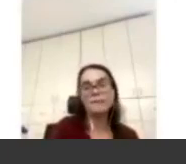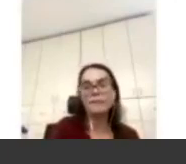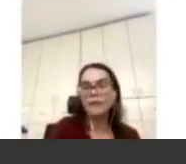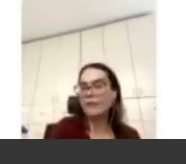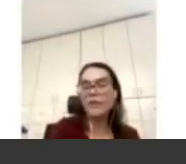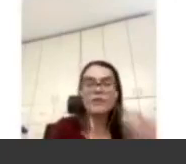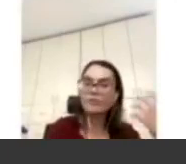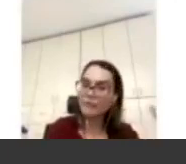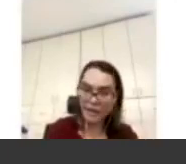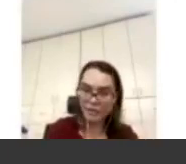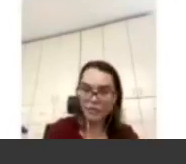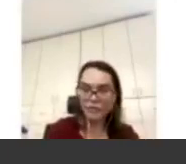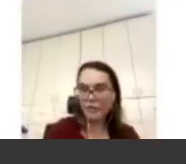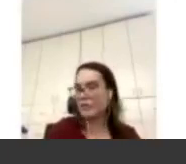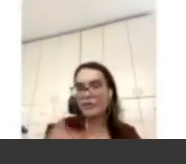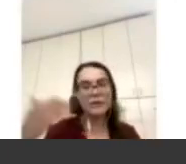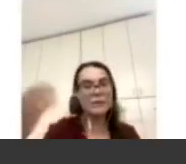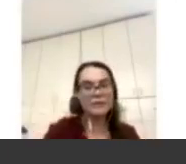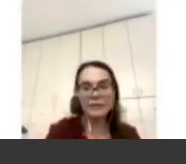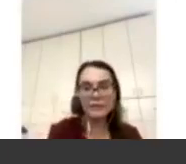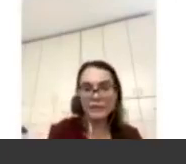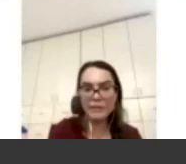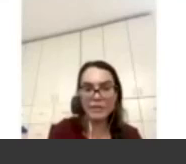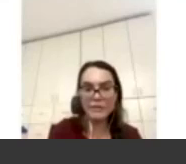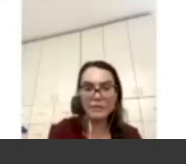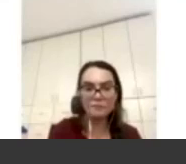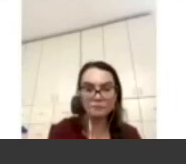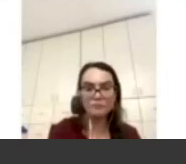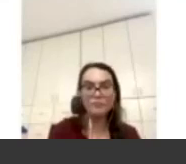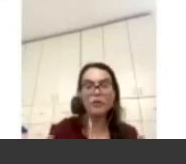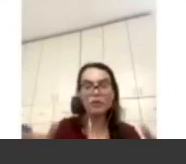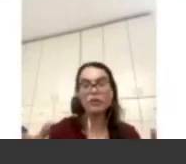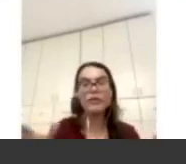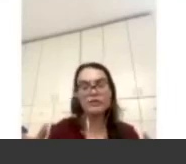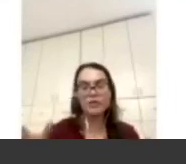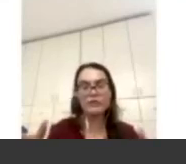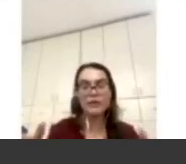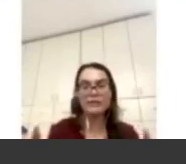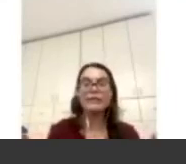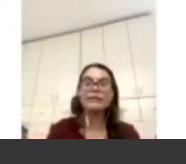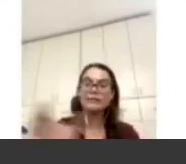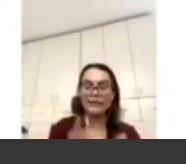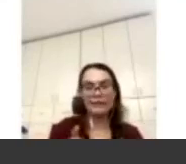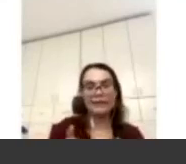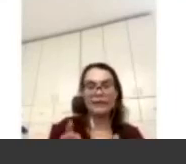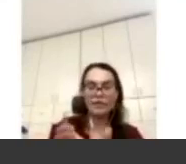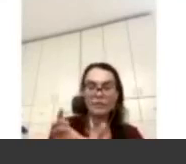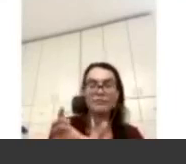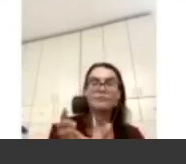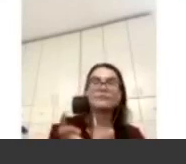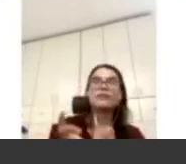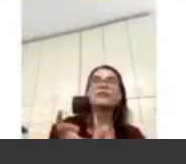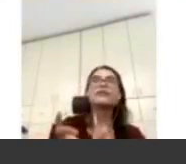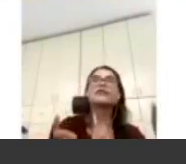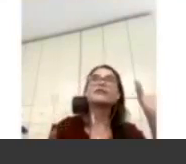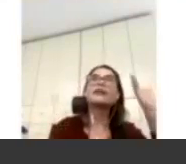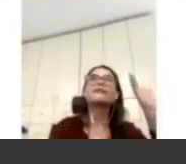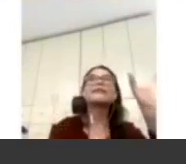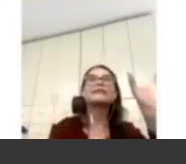utilizar. Desde um teste de Covid até uma determinada medicação, tudo isso a gente faz, a gente